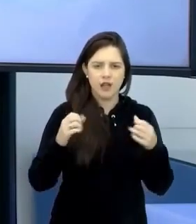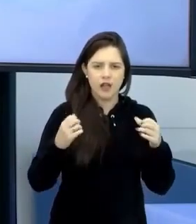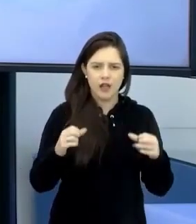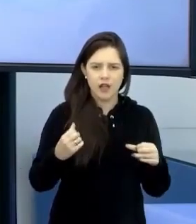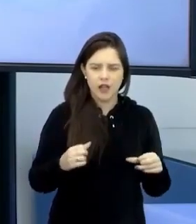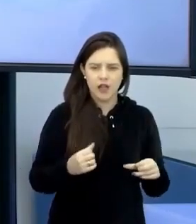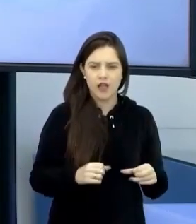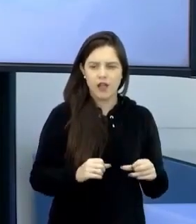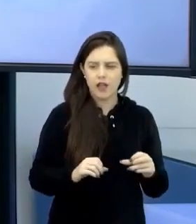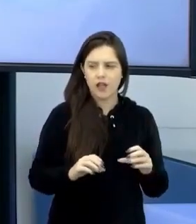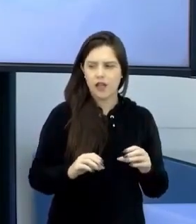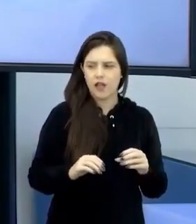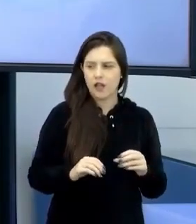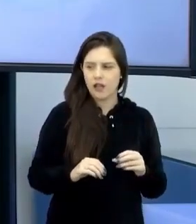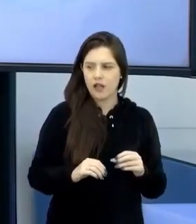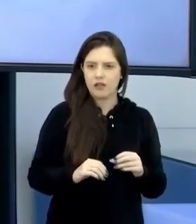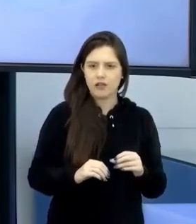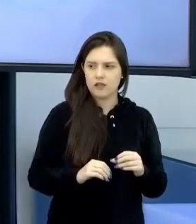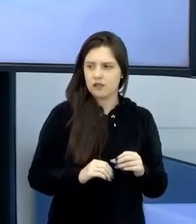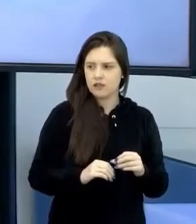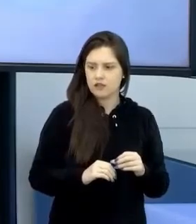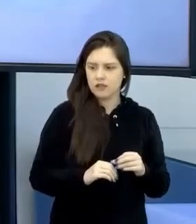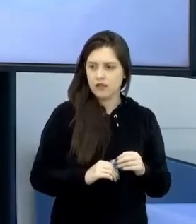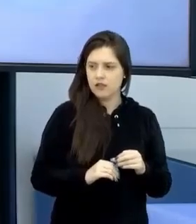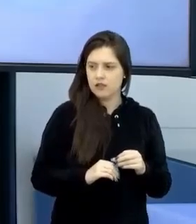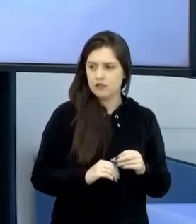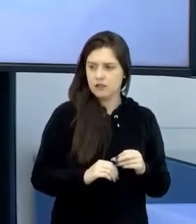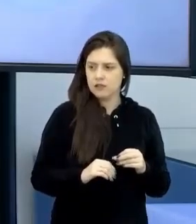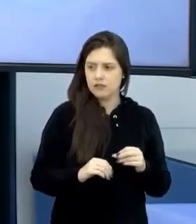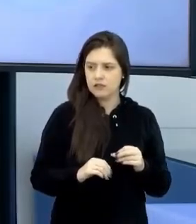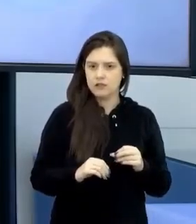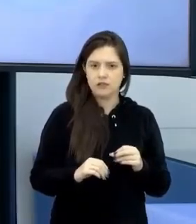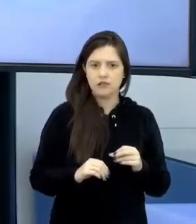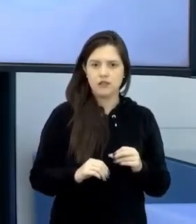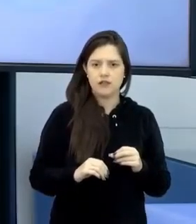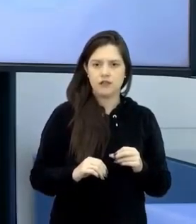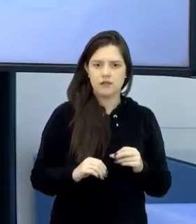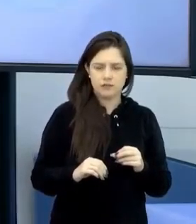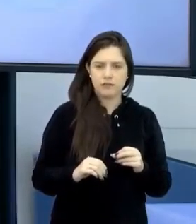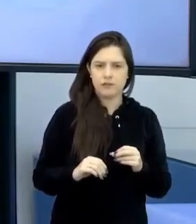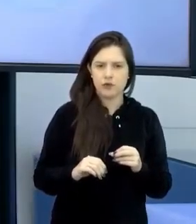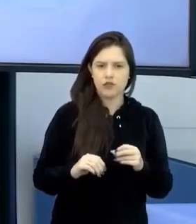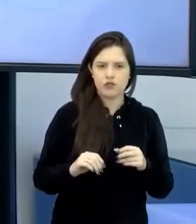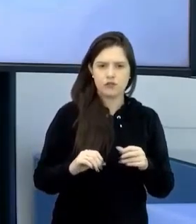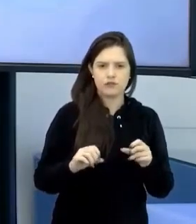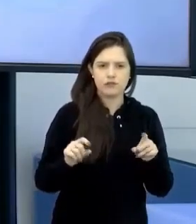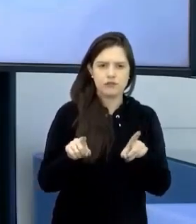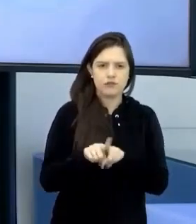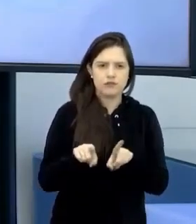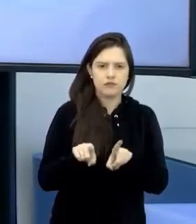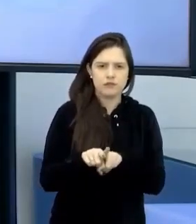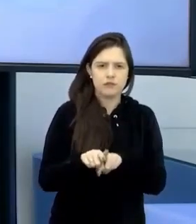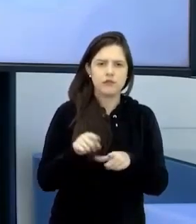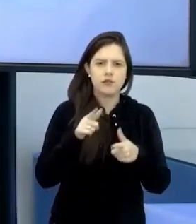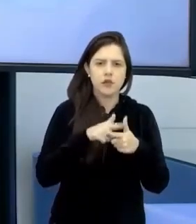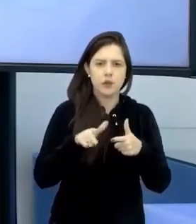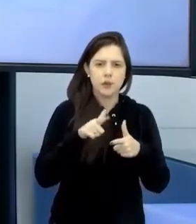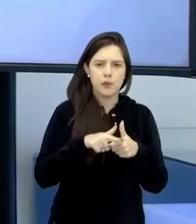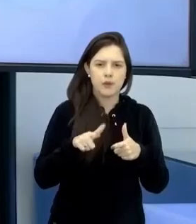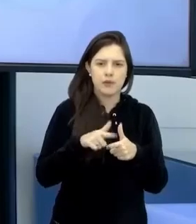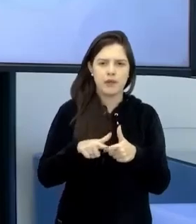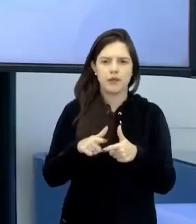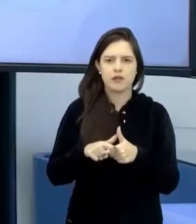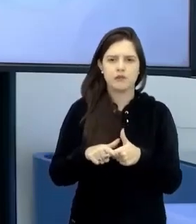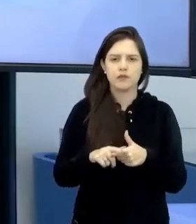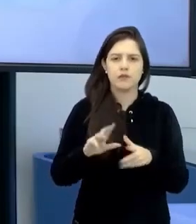ali, ela cessa, né? Porque o sal de cádmio termina, e aí a pessoa descarta essa pilha de qualquer maneira na natureza,